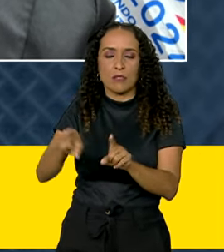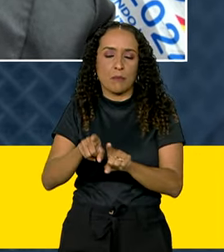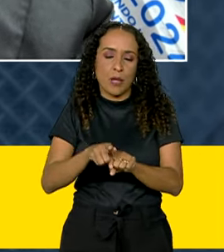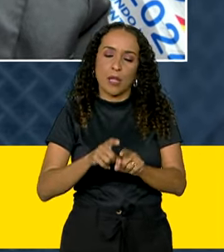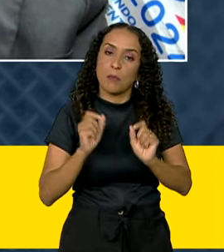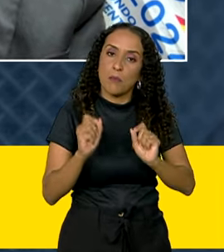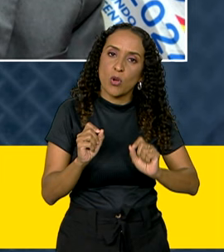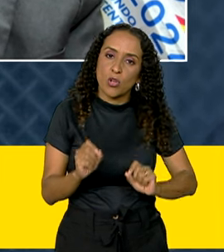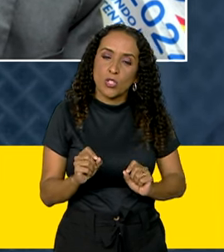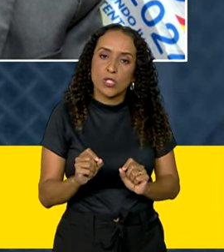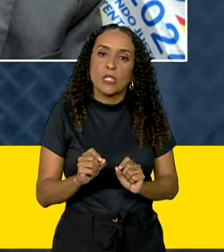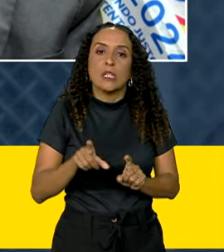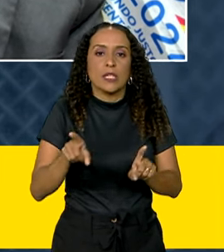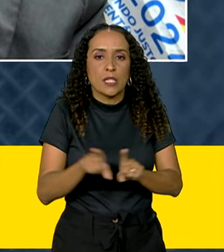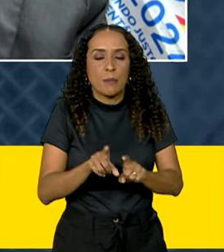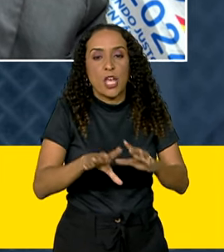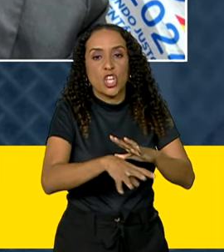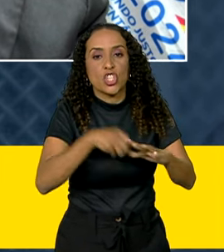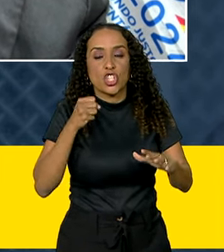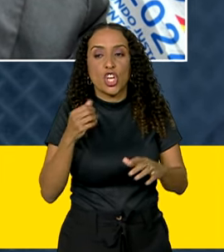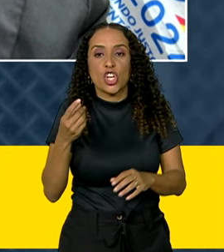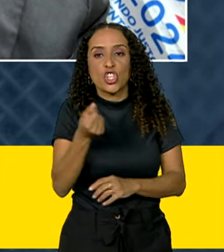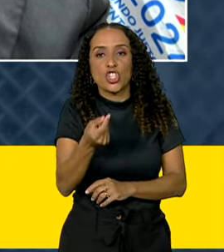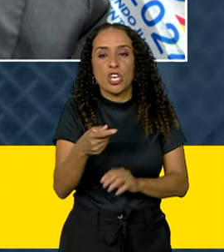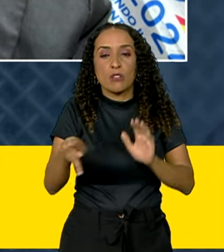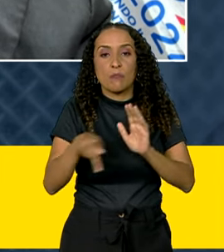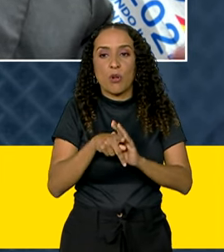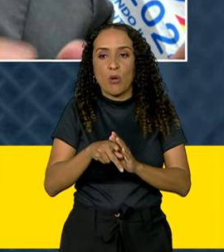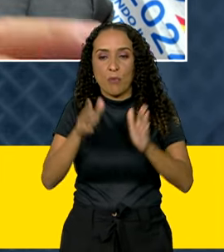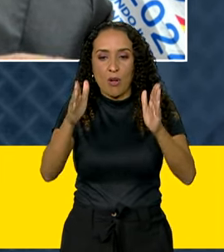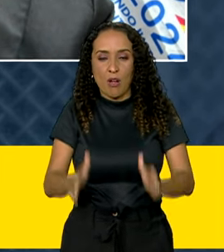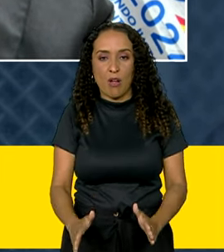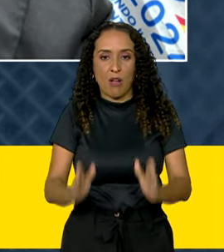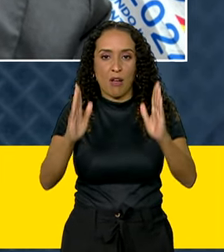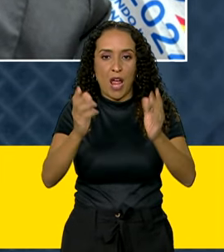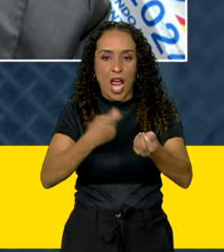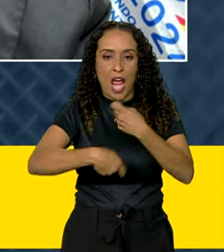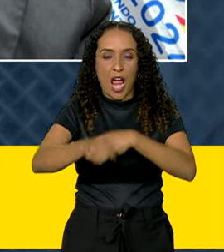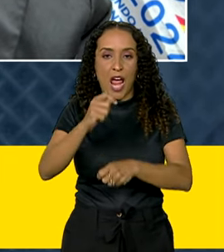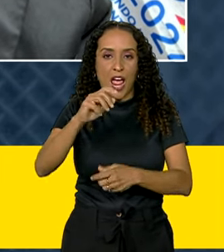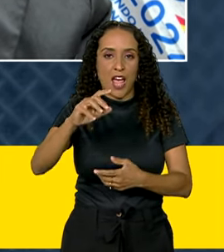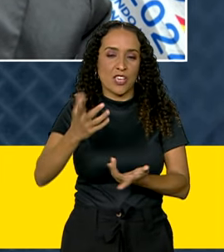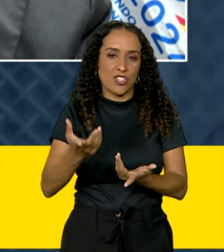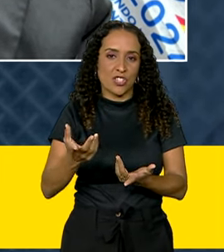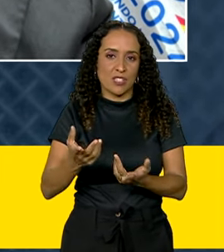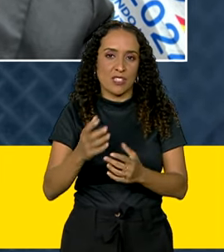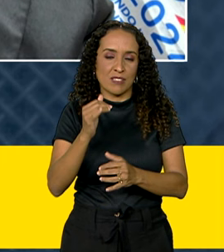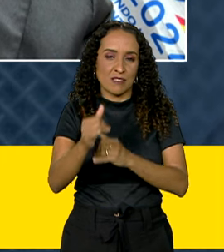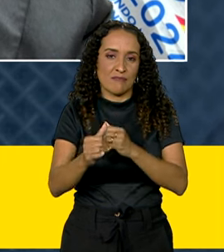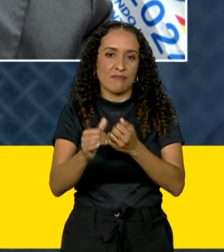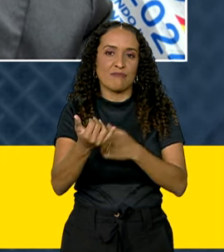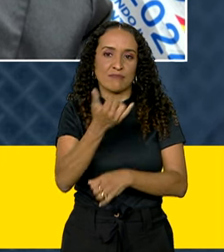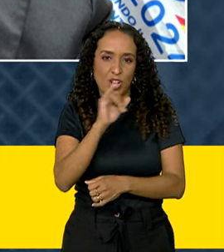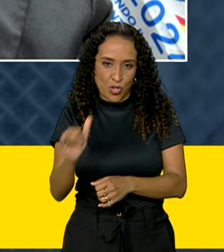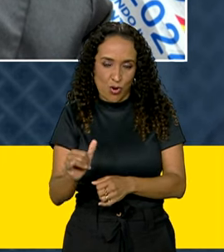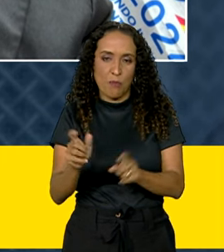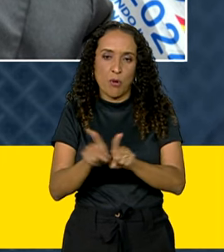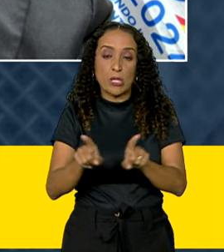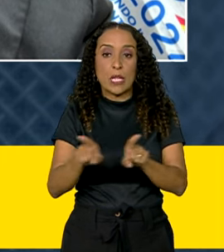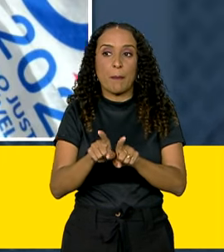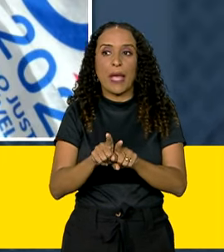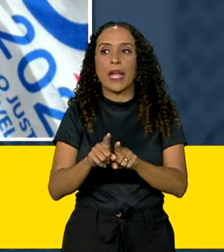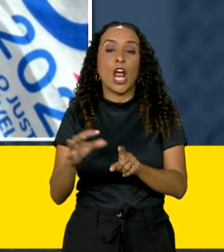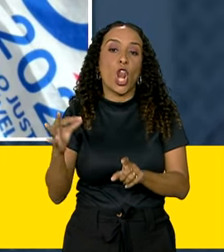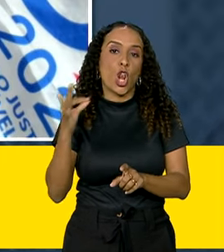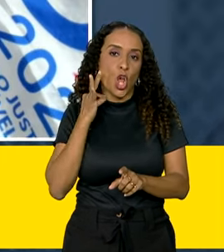também pode retirar o dinheiro dos terminais de autoatendimento, o chamado caixas eletrônico, e também das lotéricas